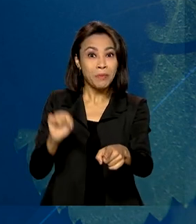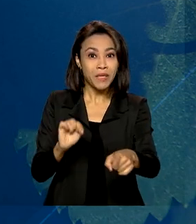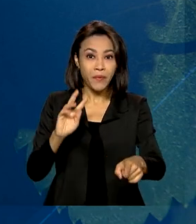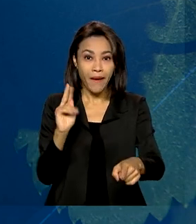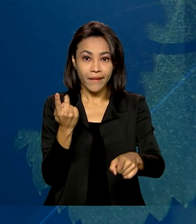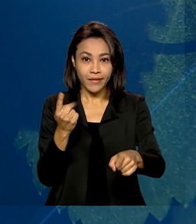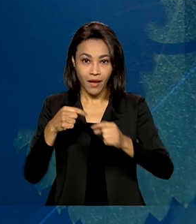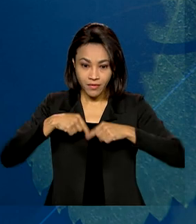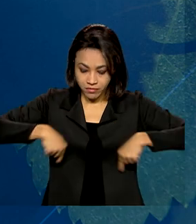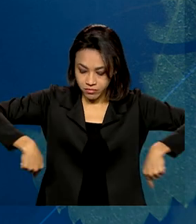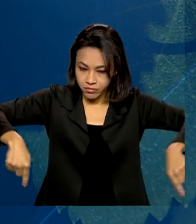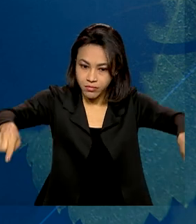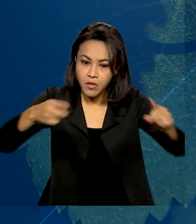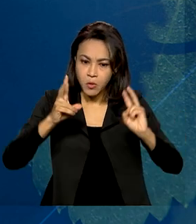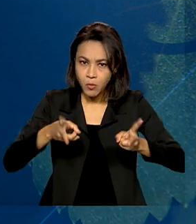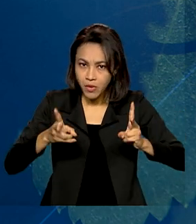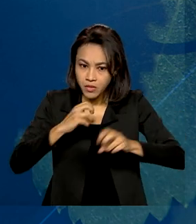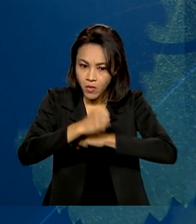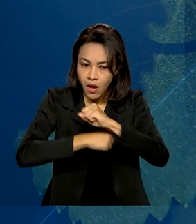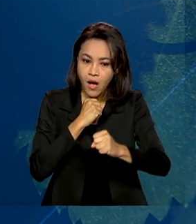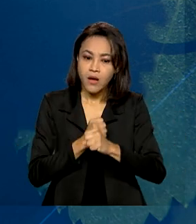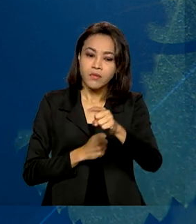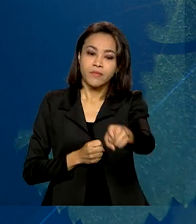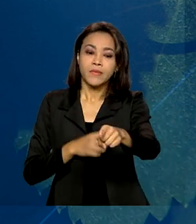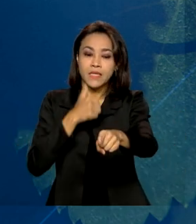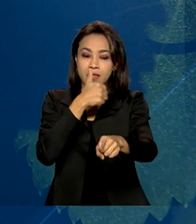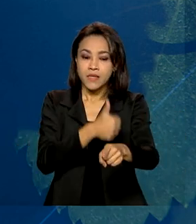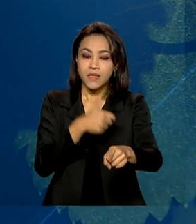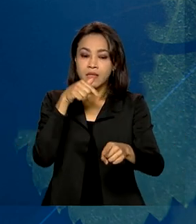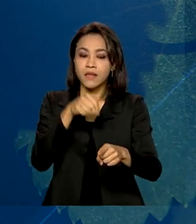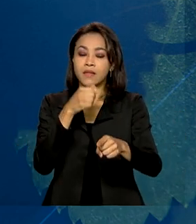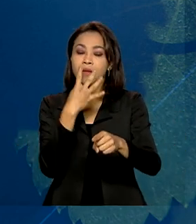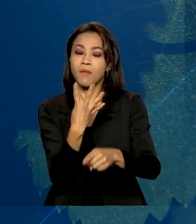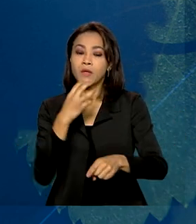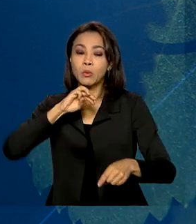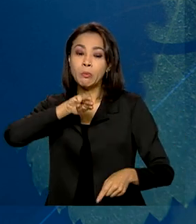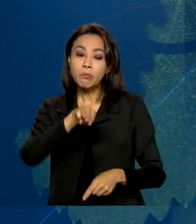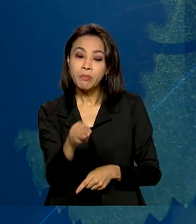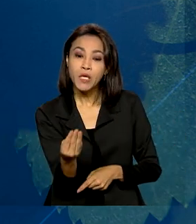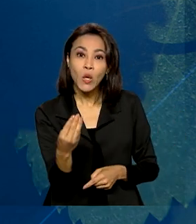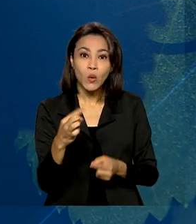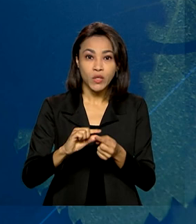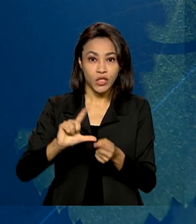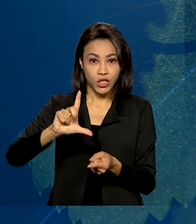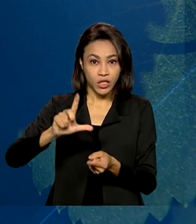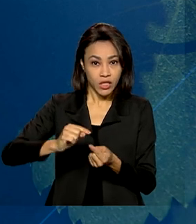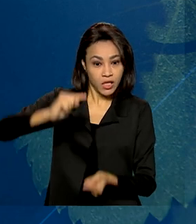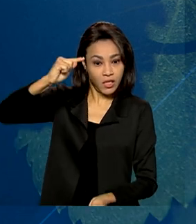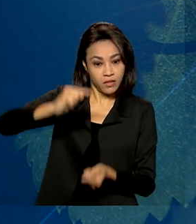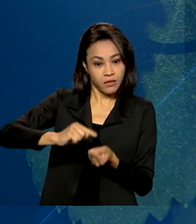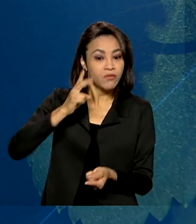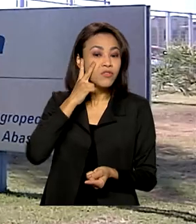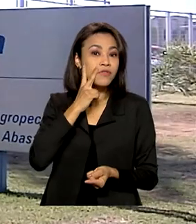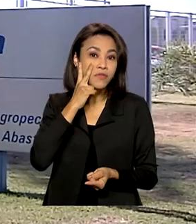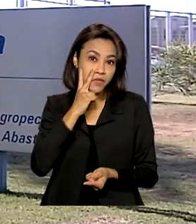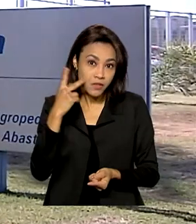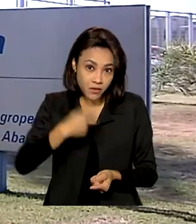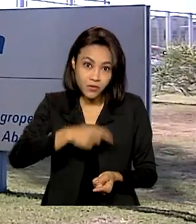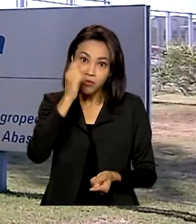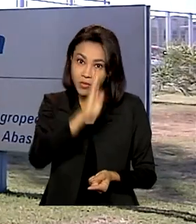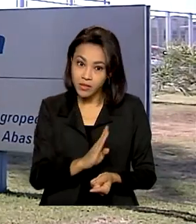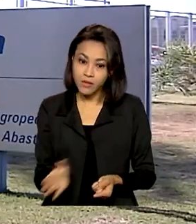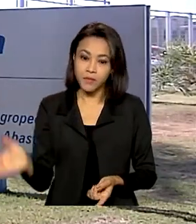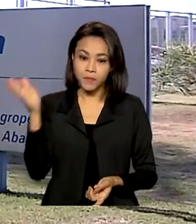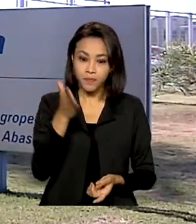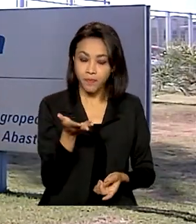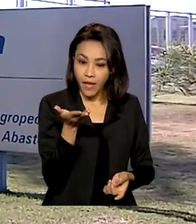no mesmo ano foram consumidos 174 milhões de litros de vinho fino no país a empresa